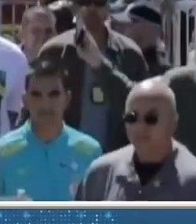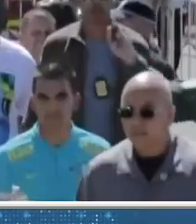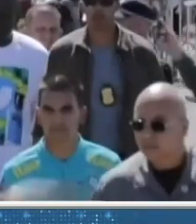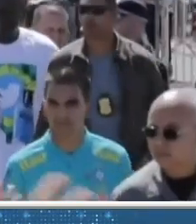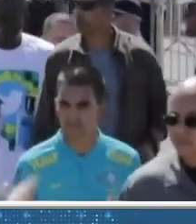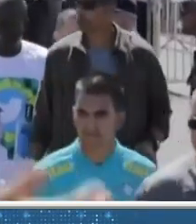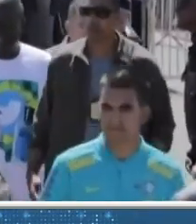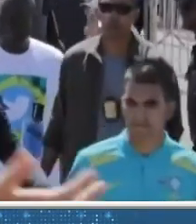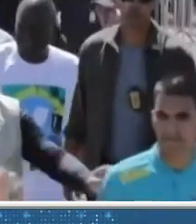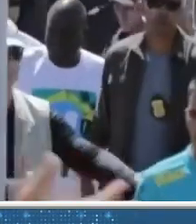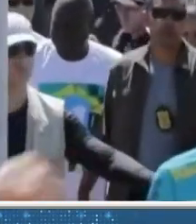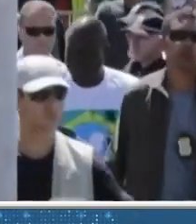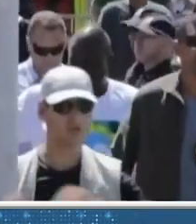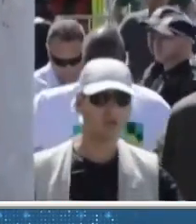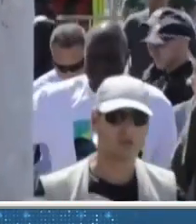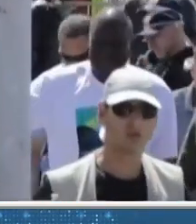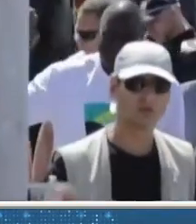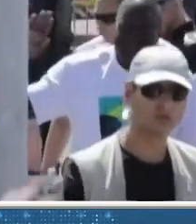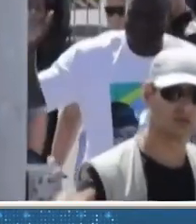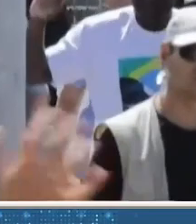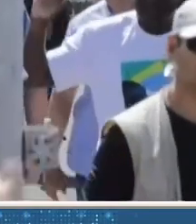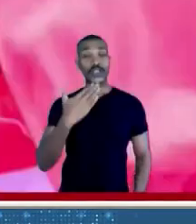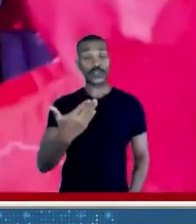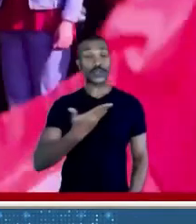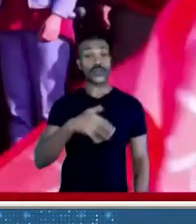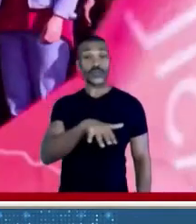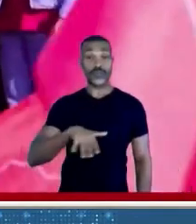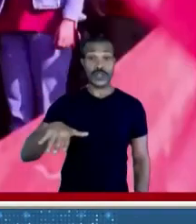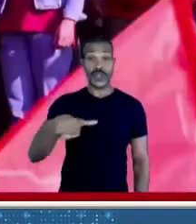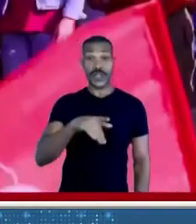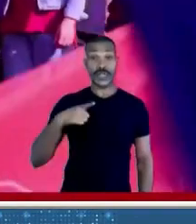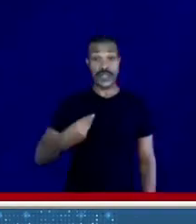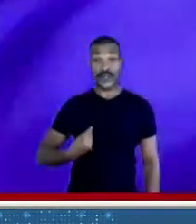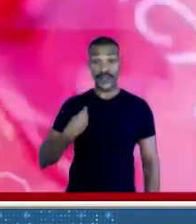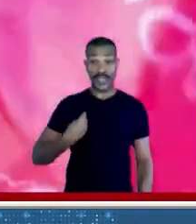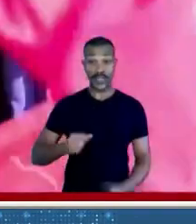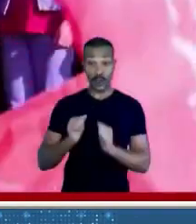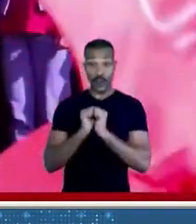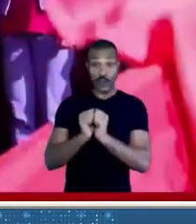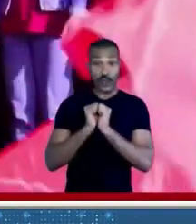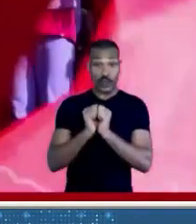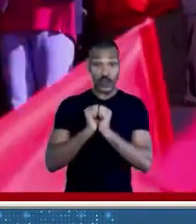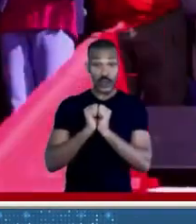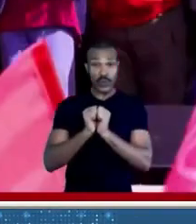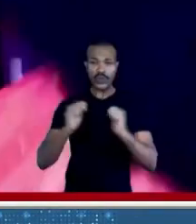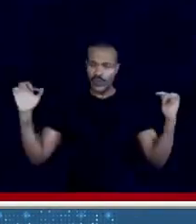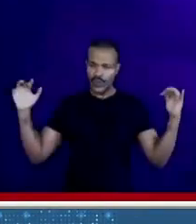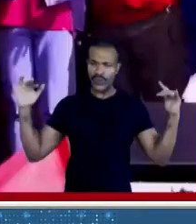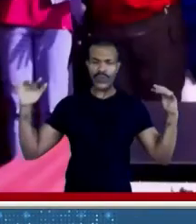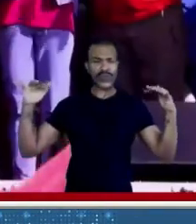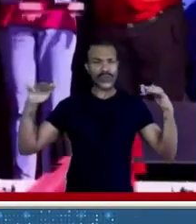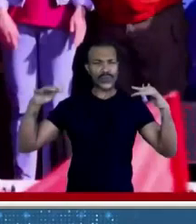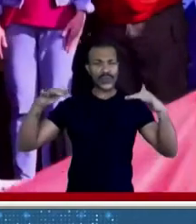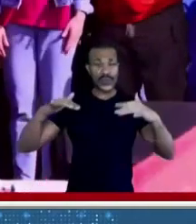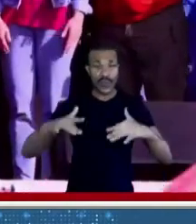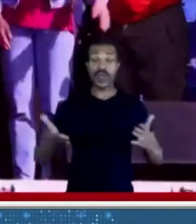bem-estar, saúde e segurança. E são propostas que são recorrentes ao longo das campanhas, mas os resultados não são os mais promissores.